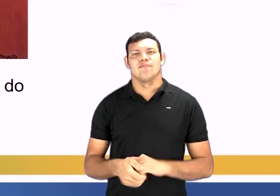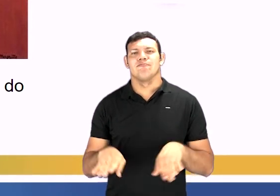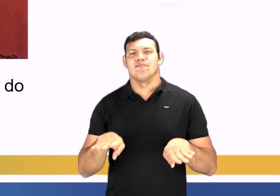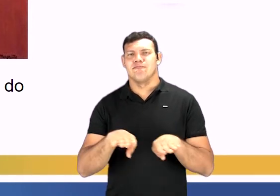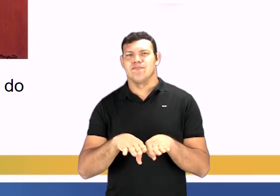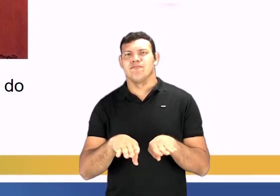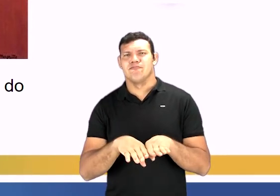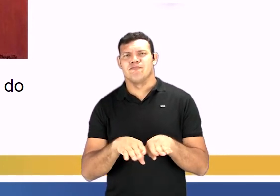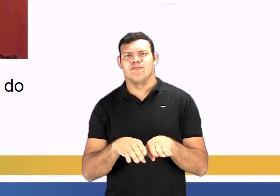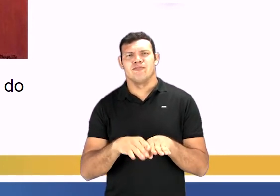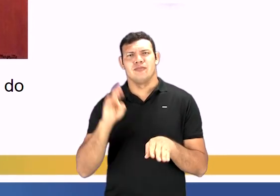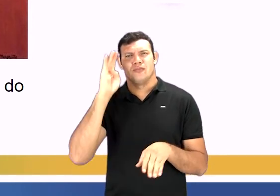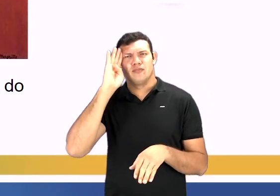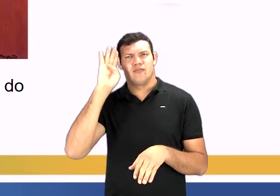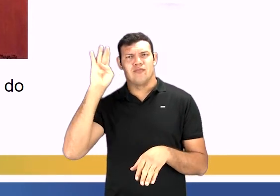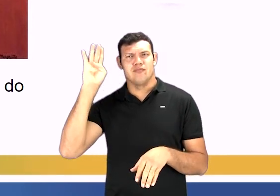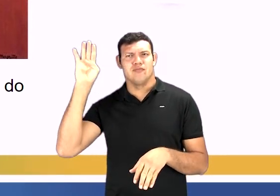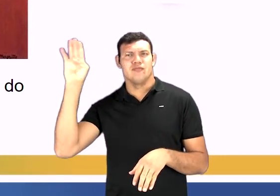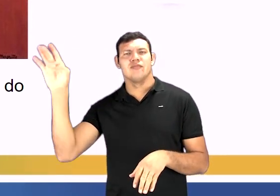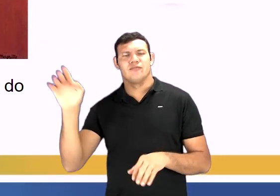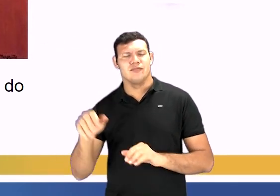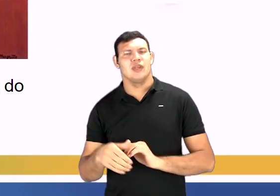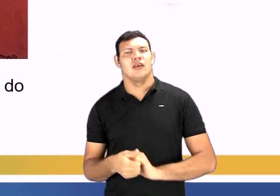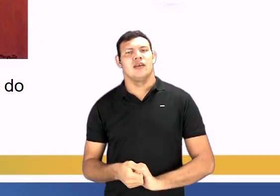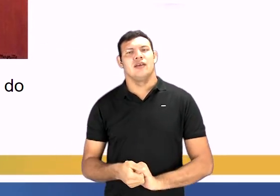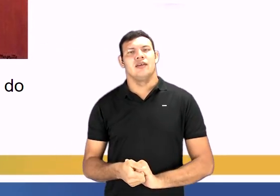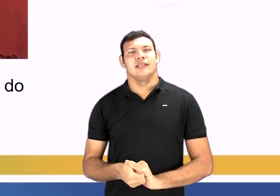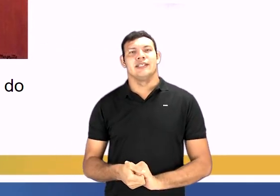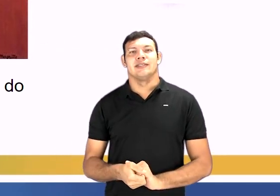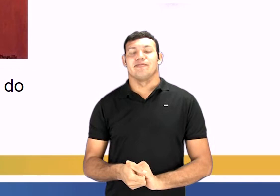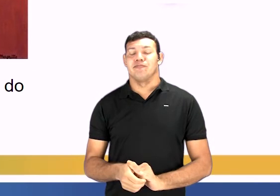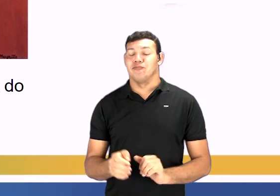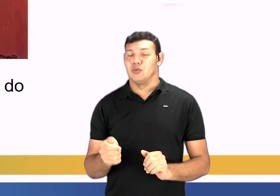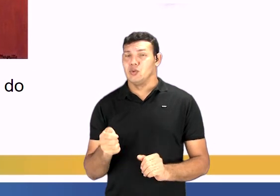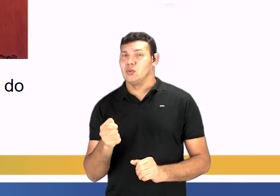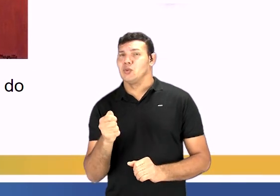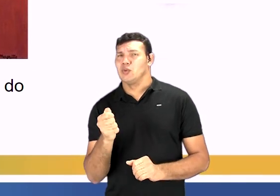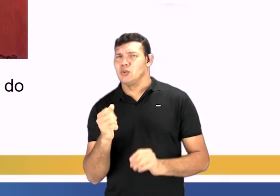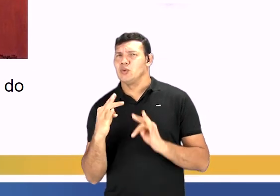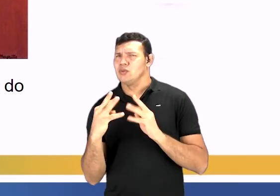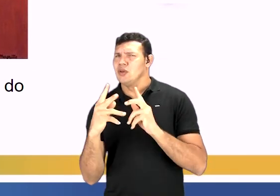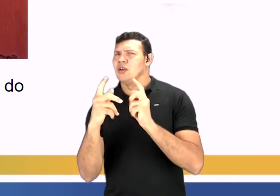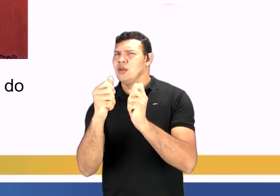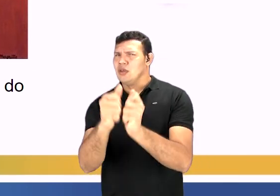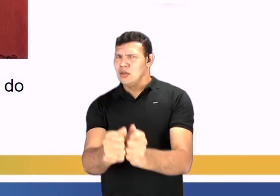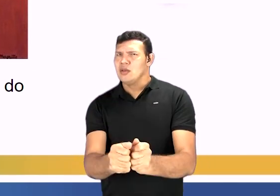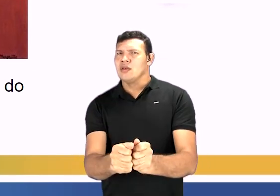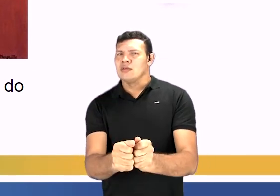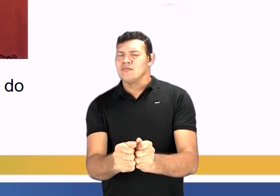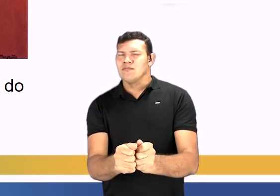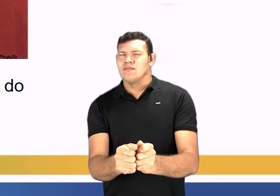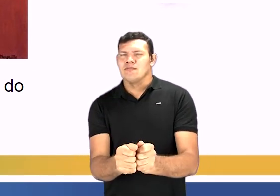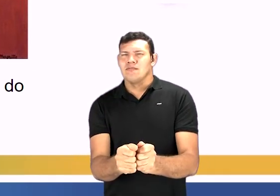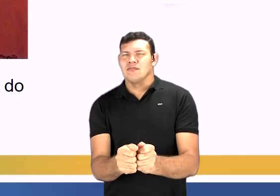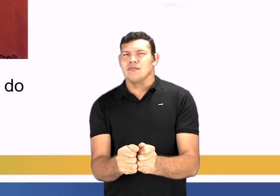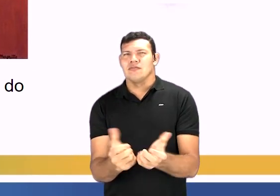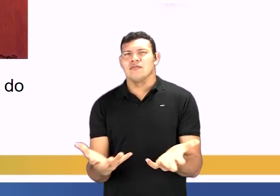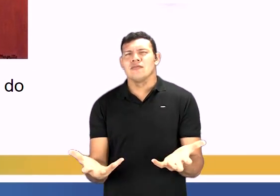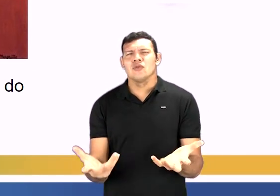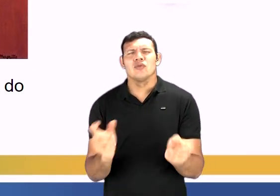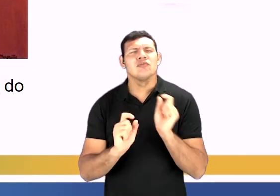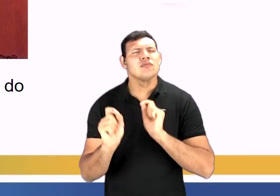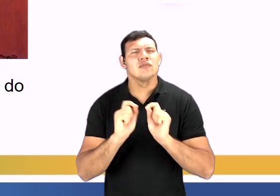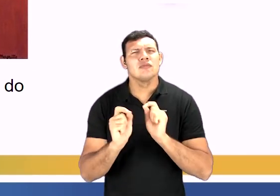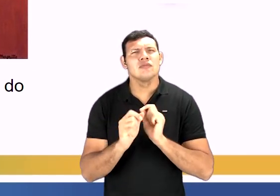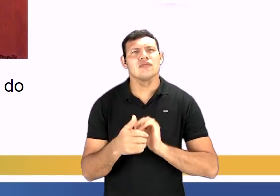alucinatórios. Portanto, as obras surrealistas têm quase em sua totalidade uma aura onírica,